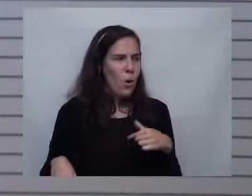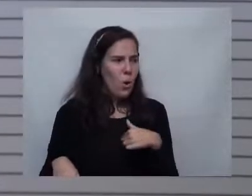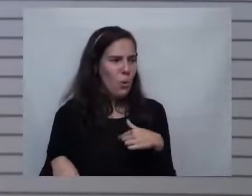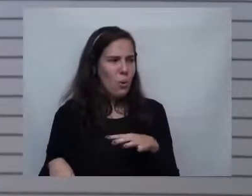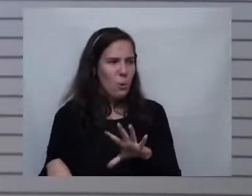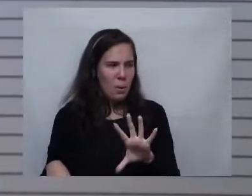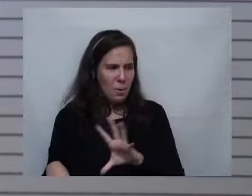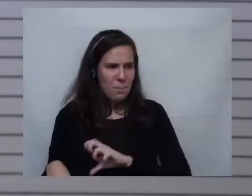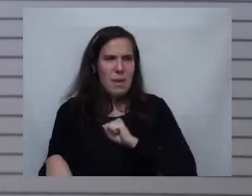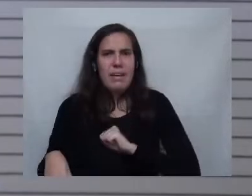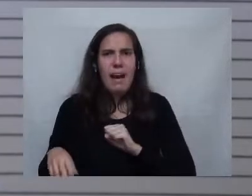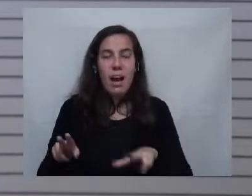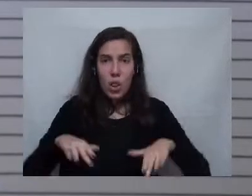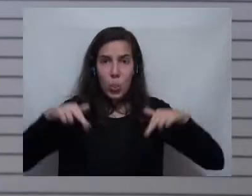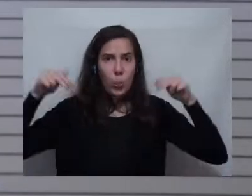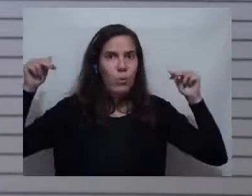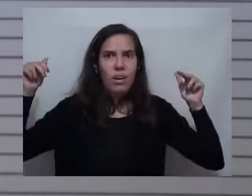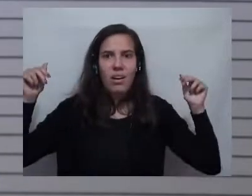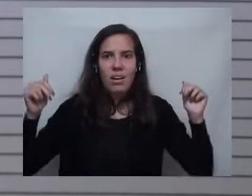negócio